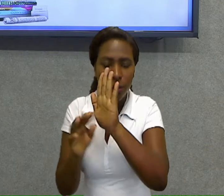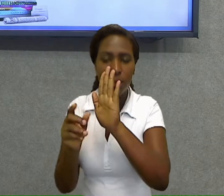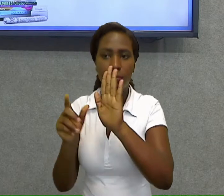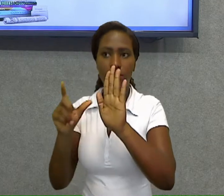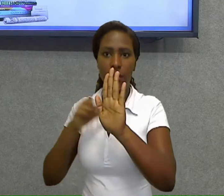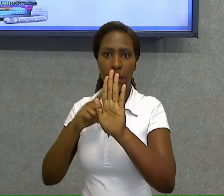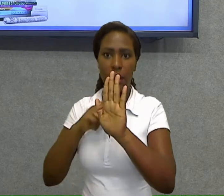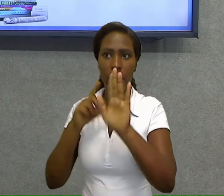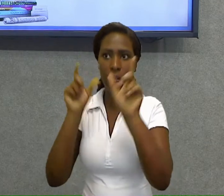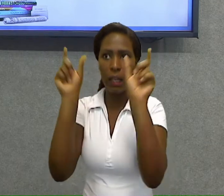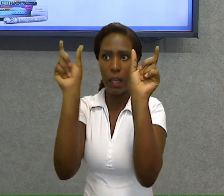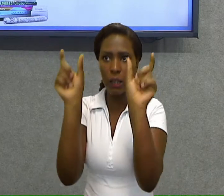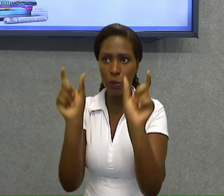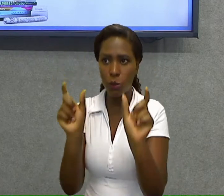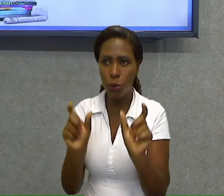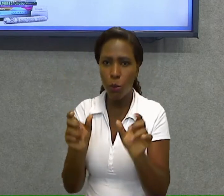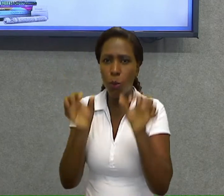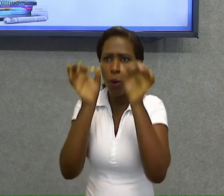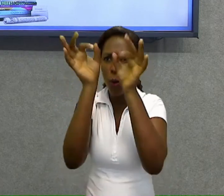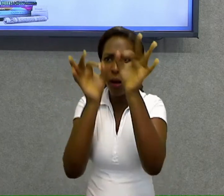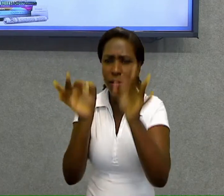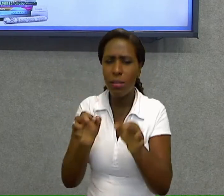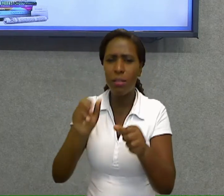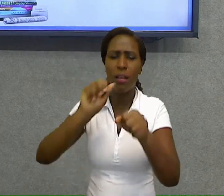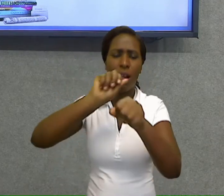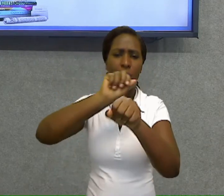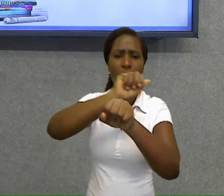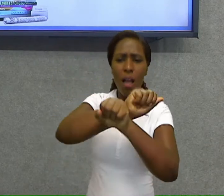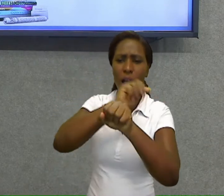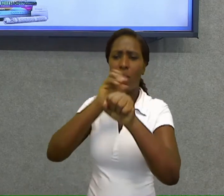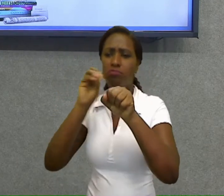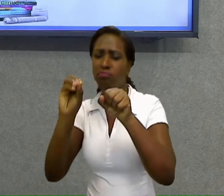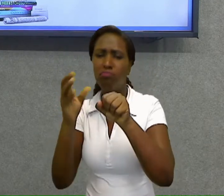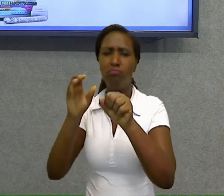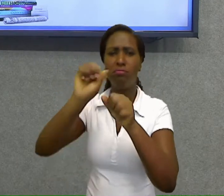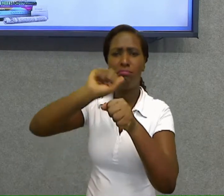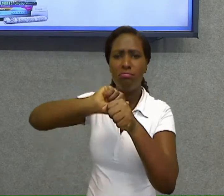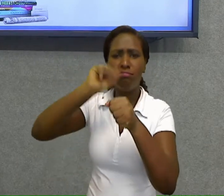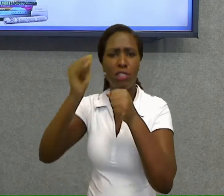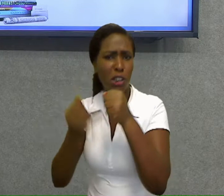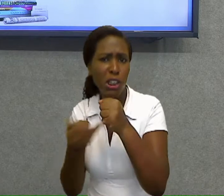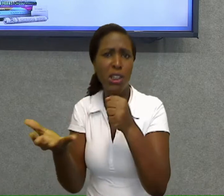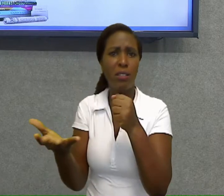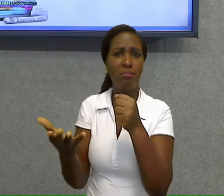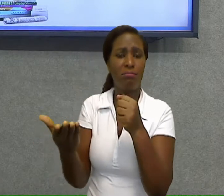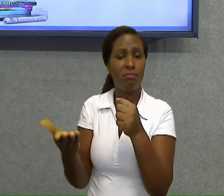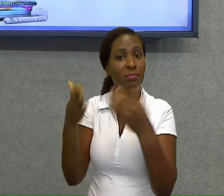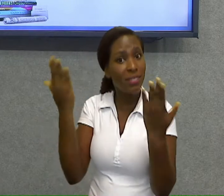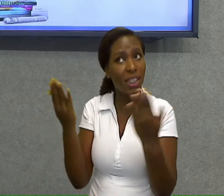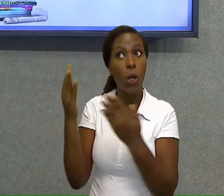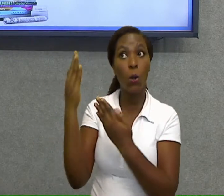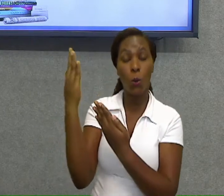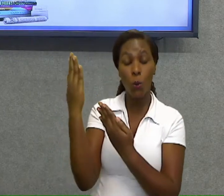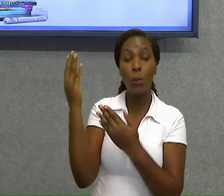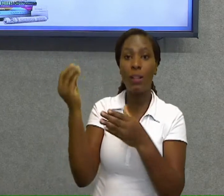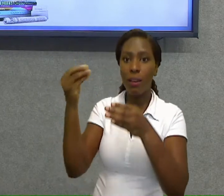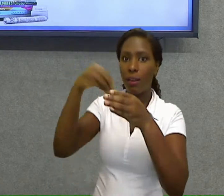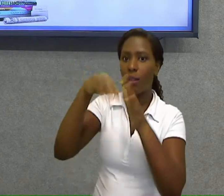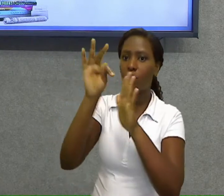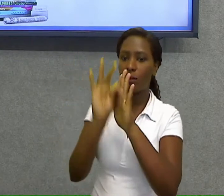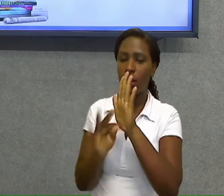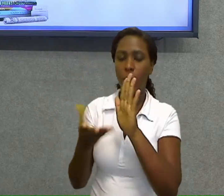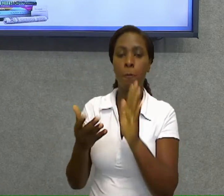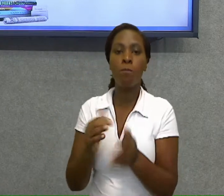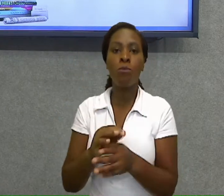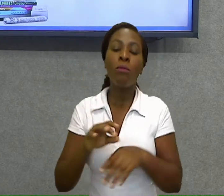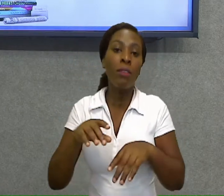de possibilidades, podem variar entre 5 tipos. Ou seja, tipologia, eu falo que tem 5 tipos de